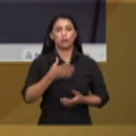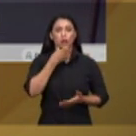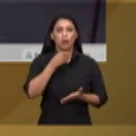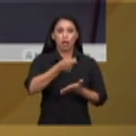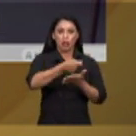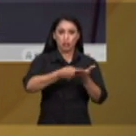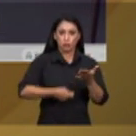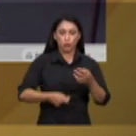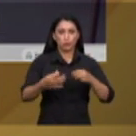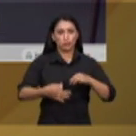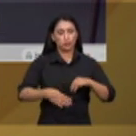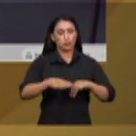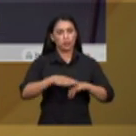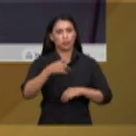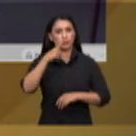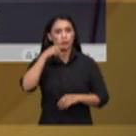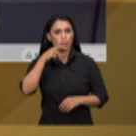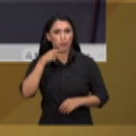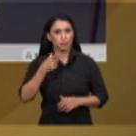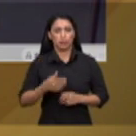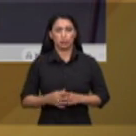ministro Gilmar Ferreira Mendes.